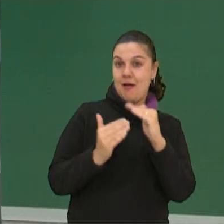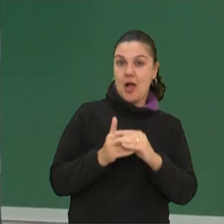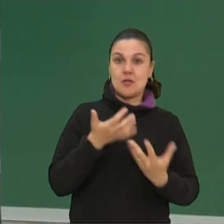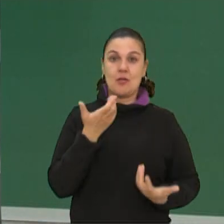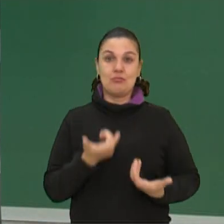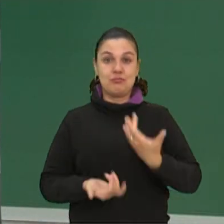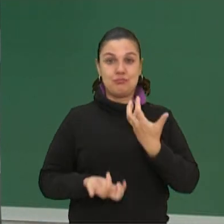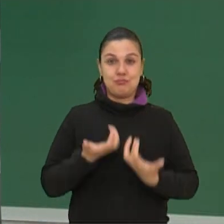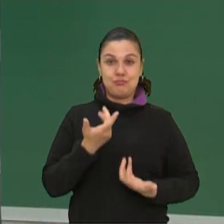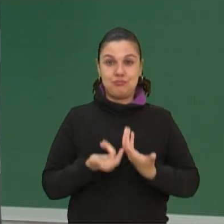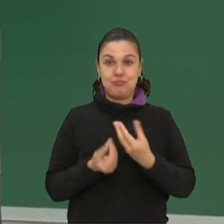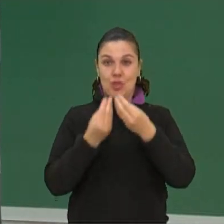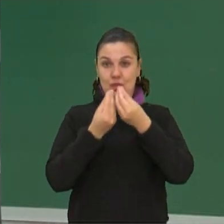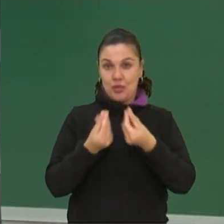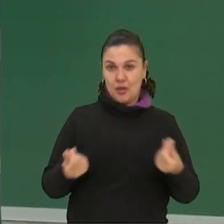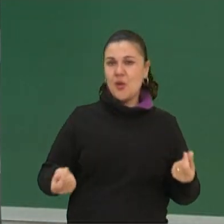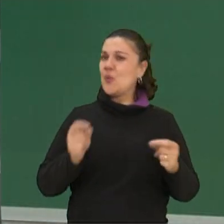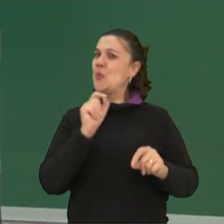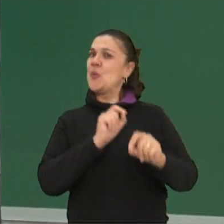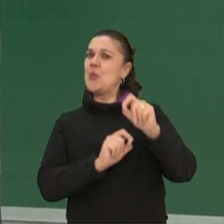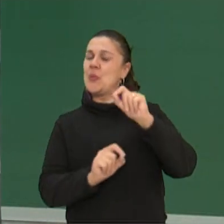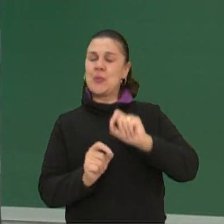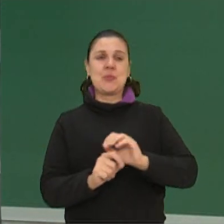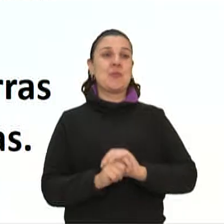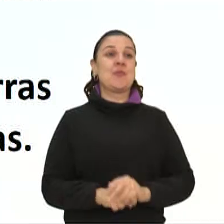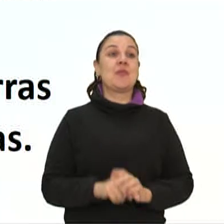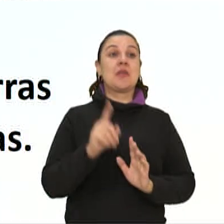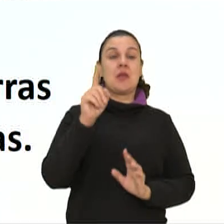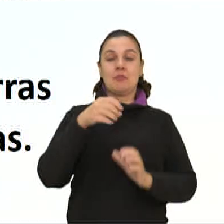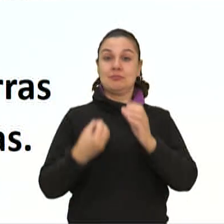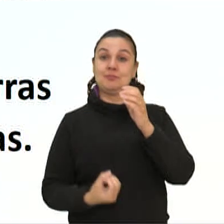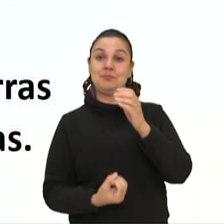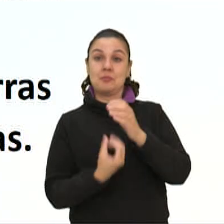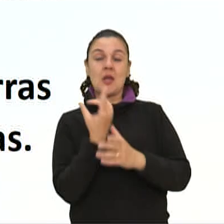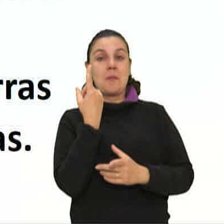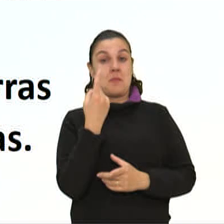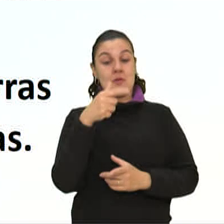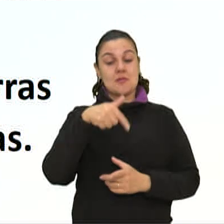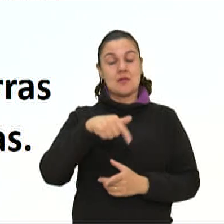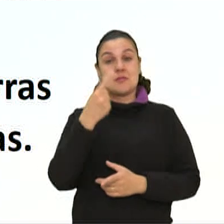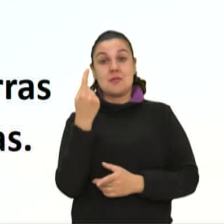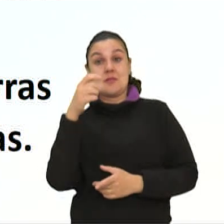viraram a solução para isso. O que é isso? Elas foram criadas em